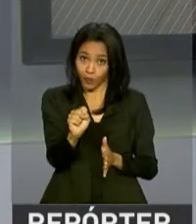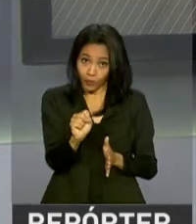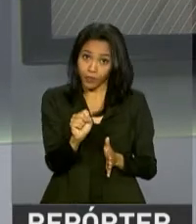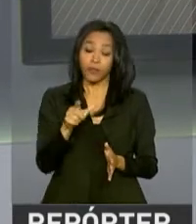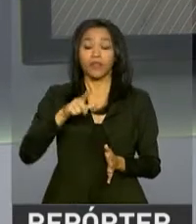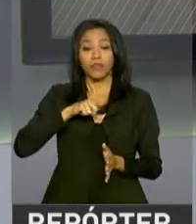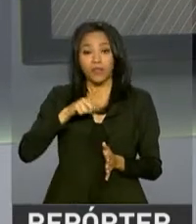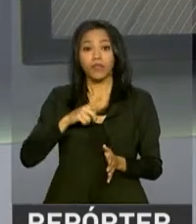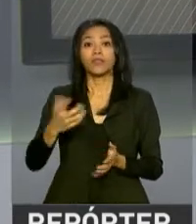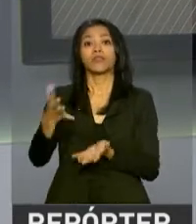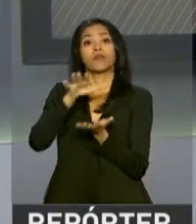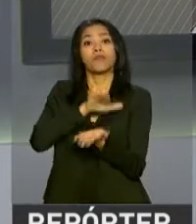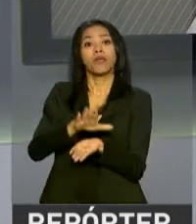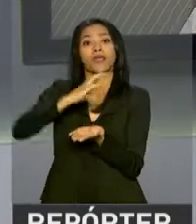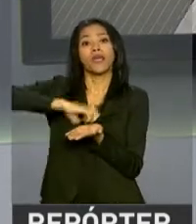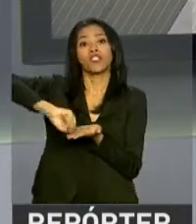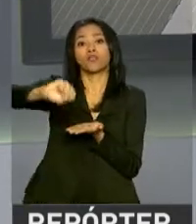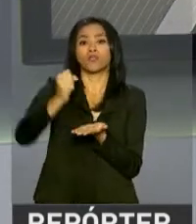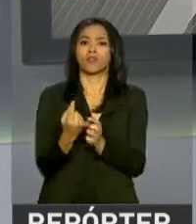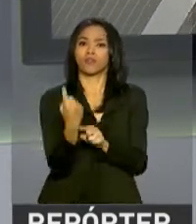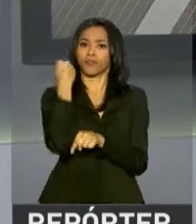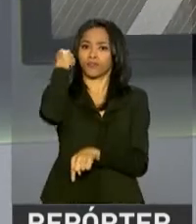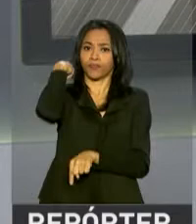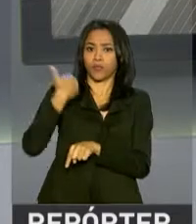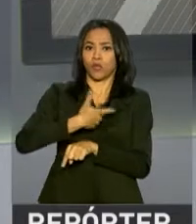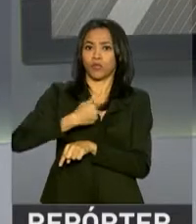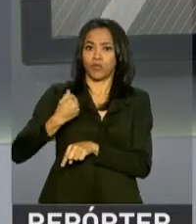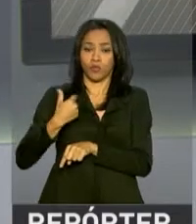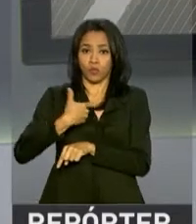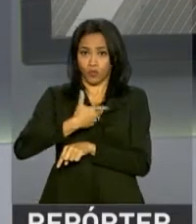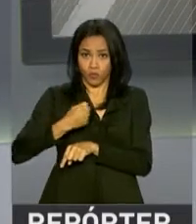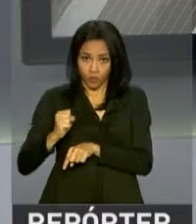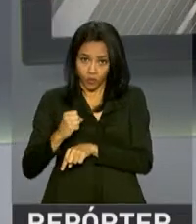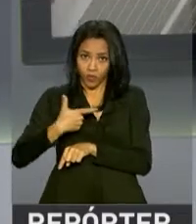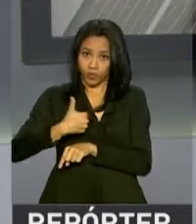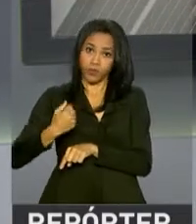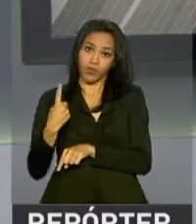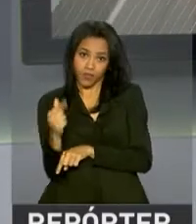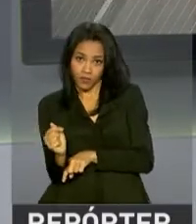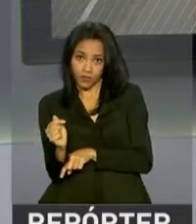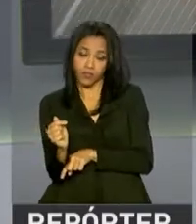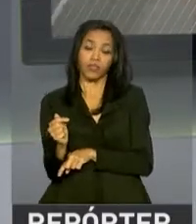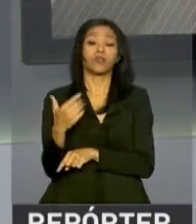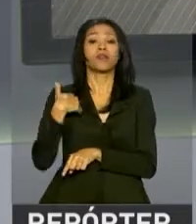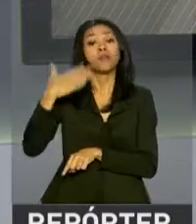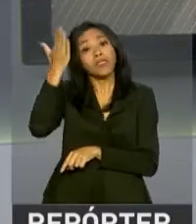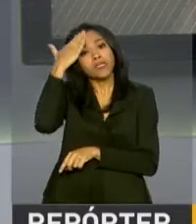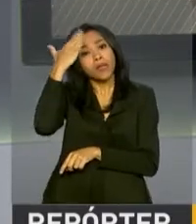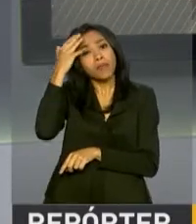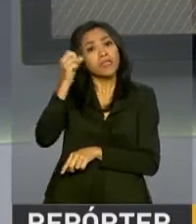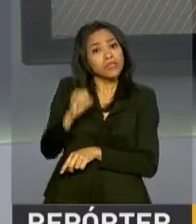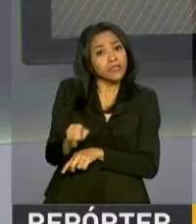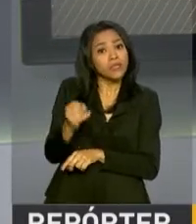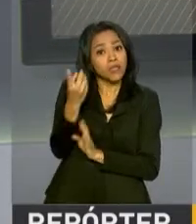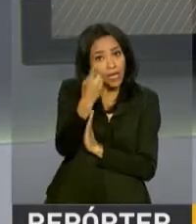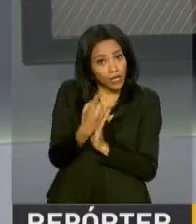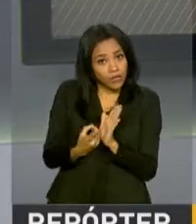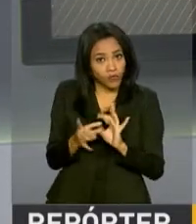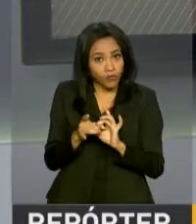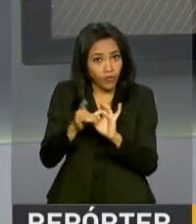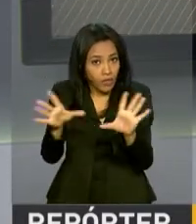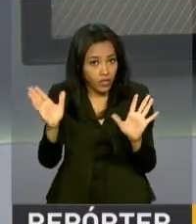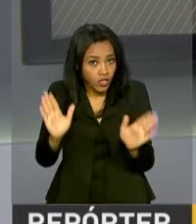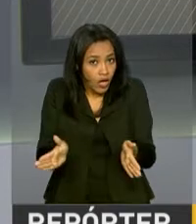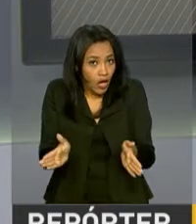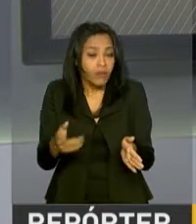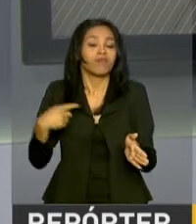restituições residuais dos exercícios de 2008 a 2017 para saber se teve a declaração liberada o contribuinte